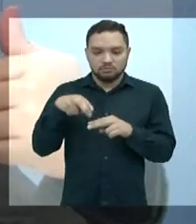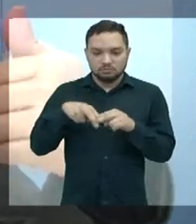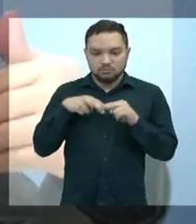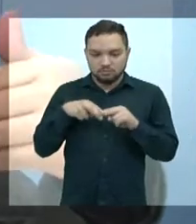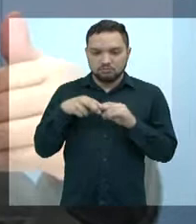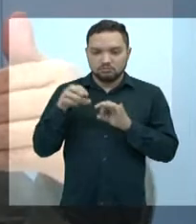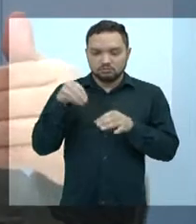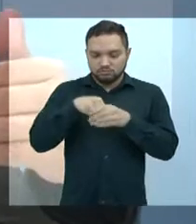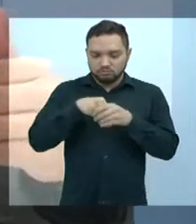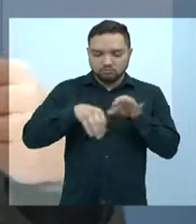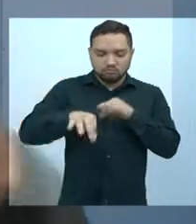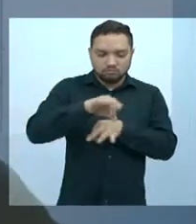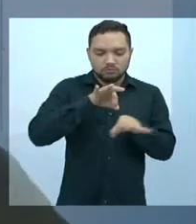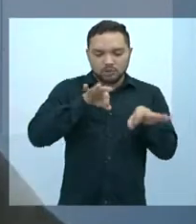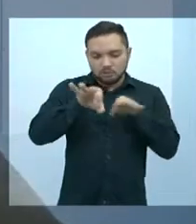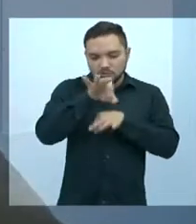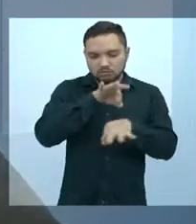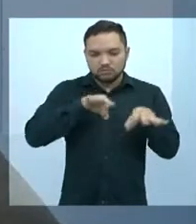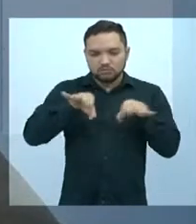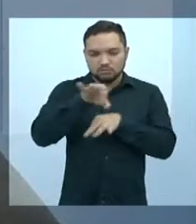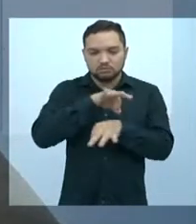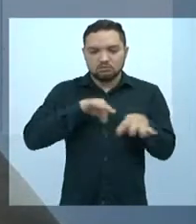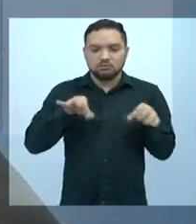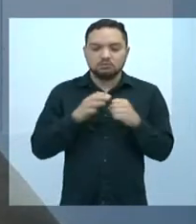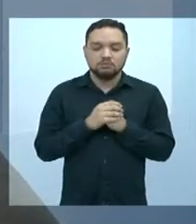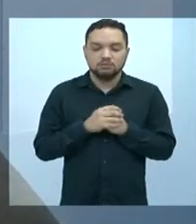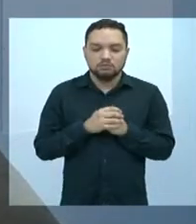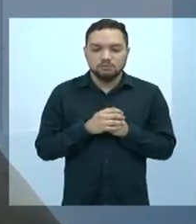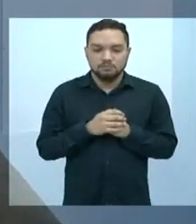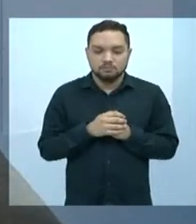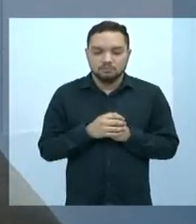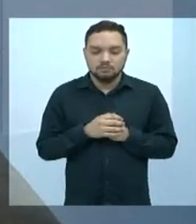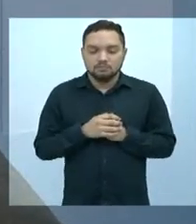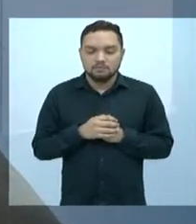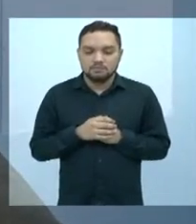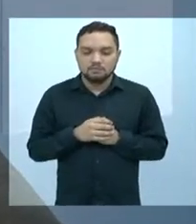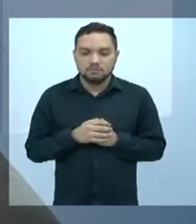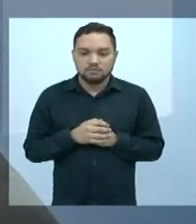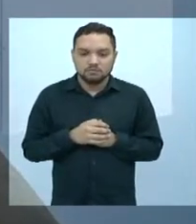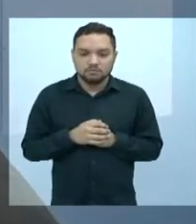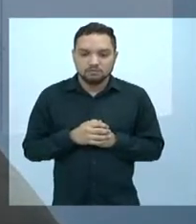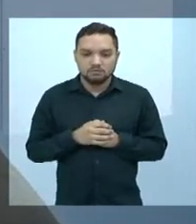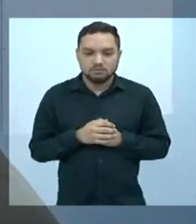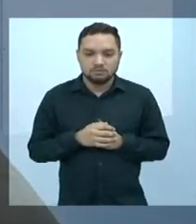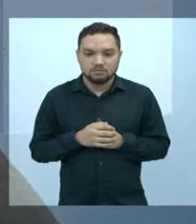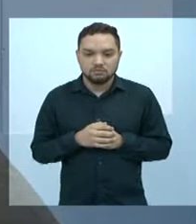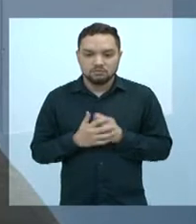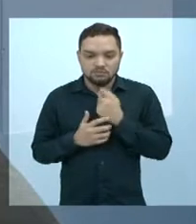interna, mais liberal do governo estadual. Então, sempre existia